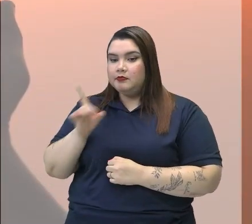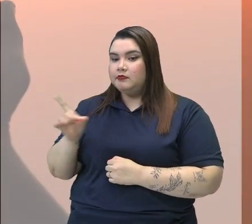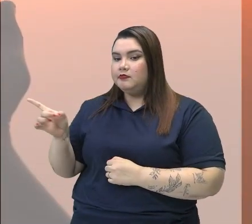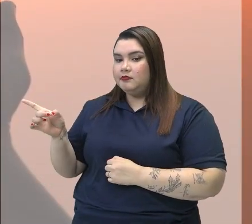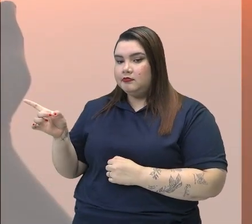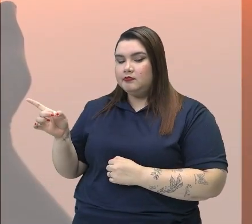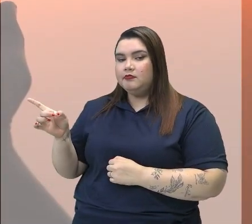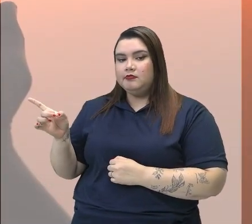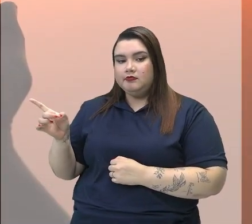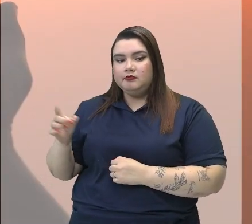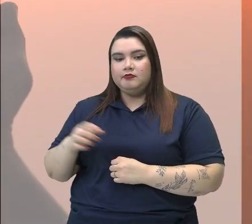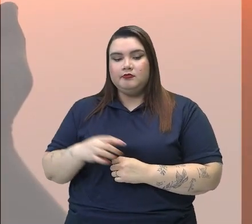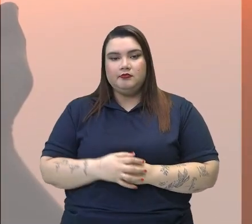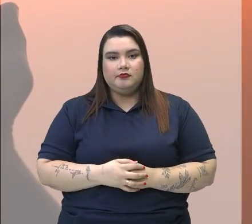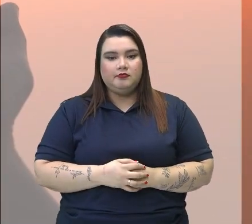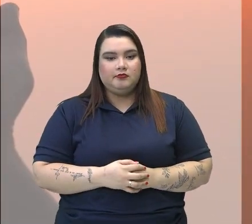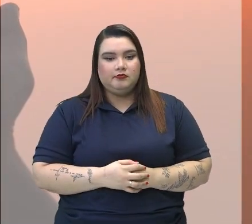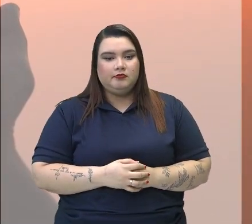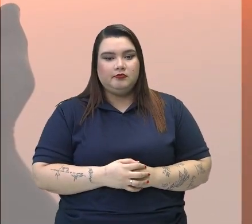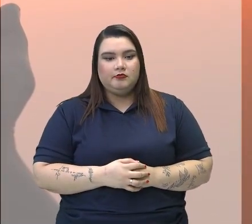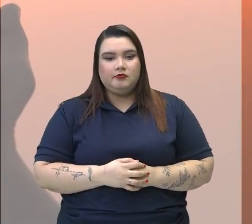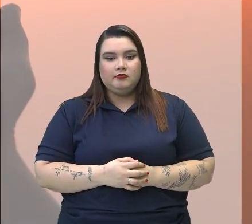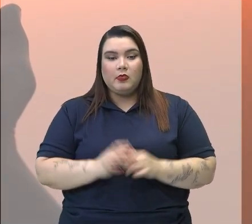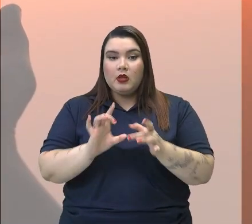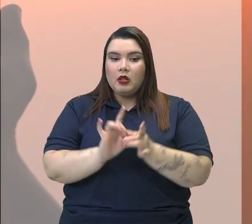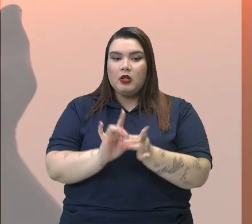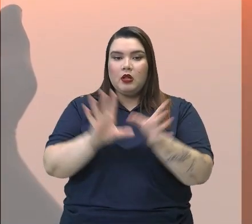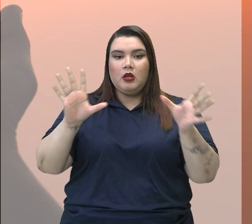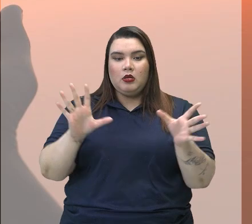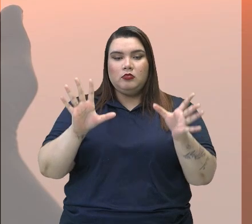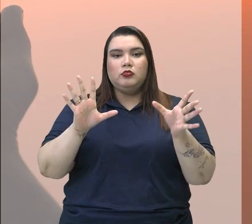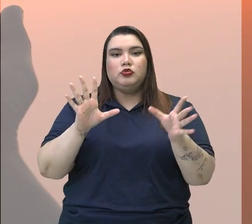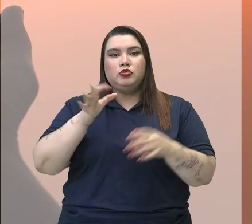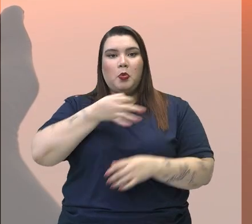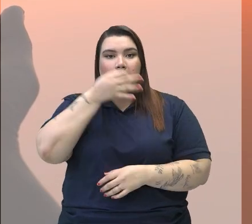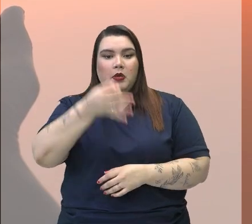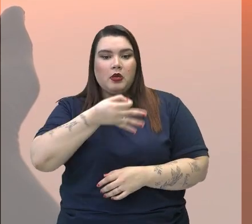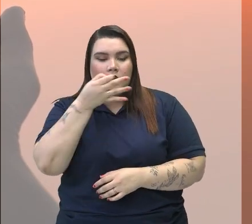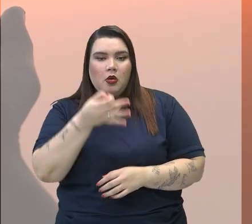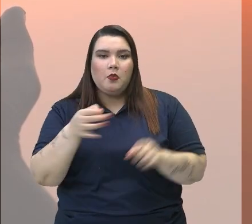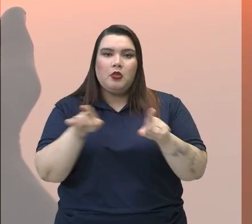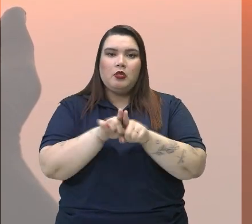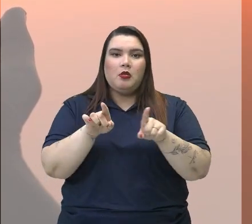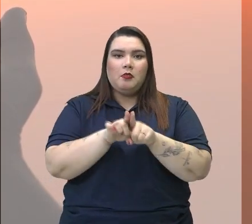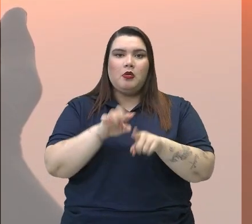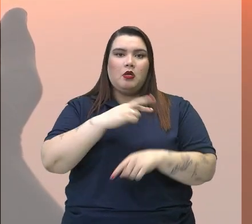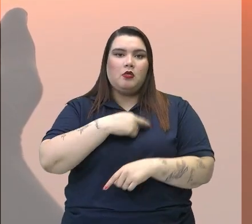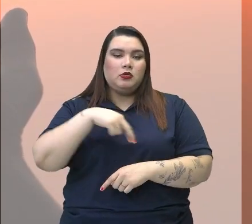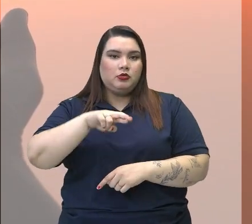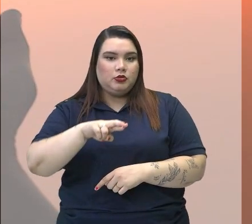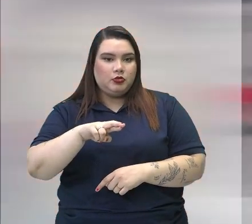Freedom of thought and religion. Liberdade de pensamento e religião.